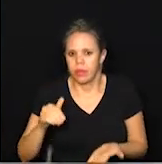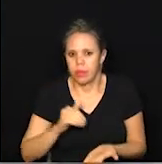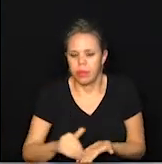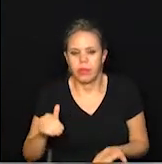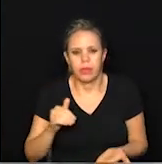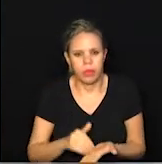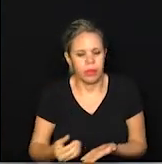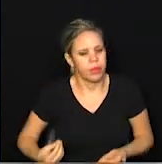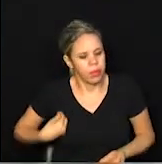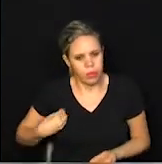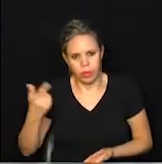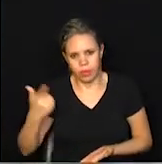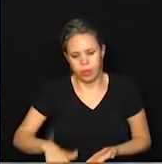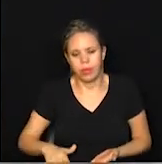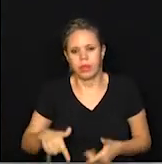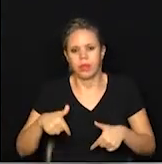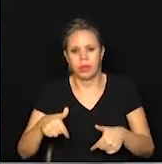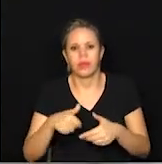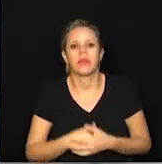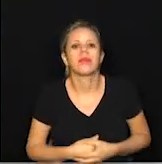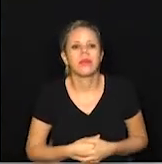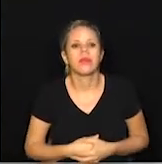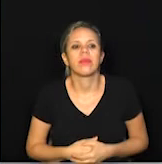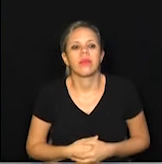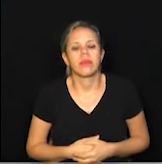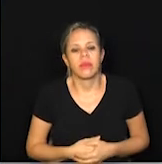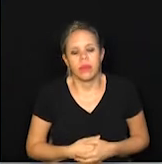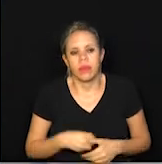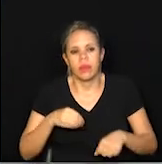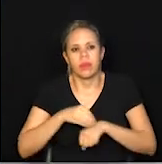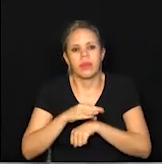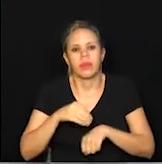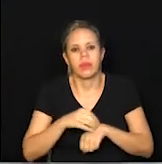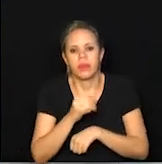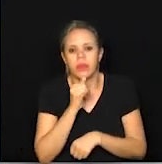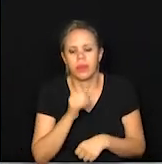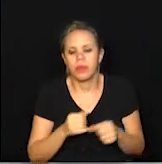ele estar novamente ativo, porque traria